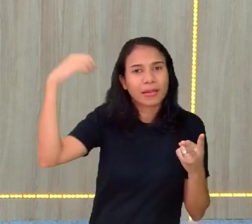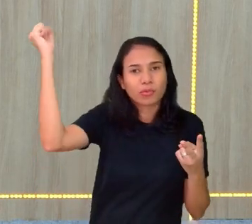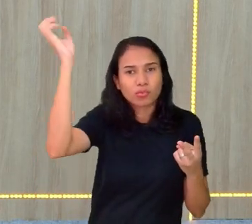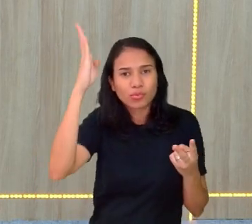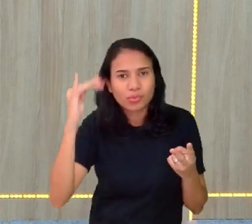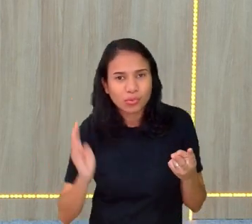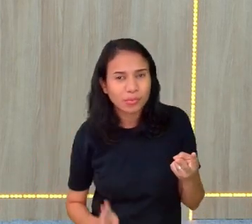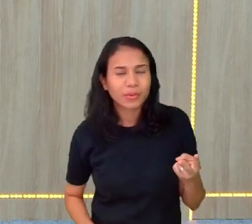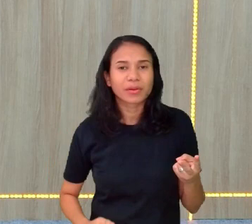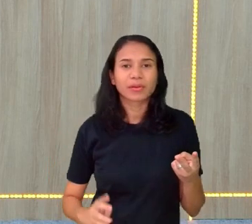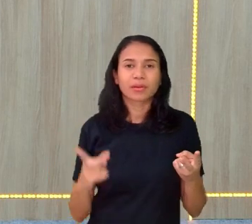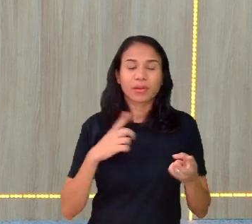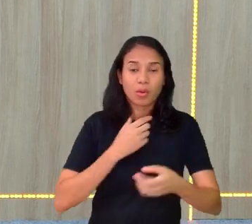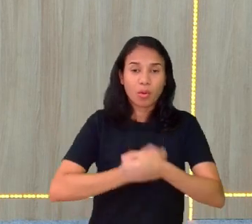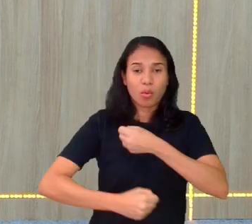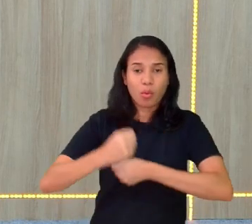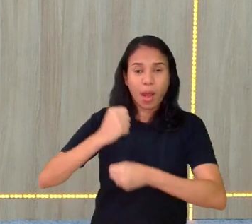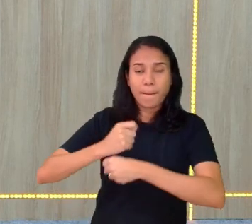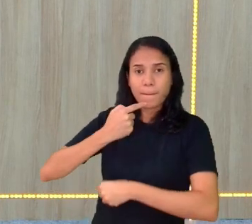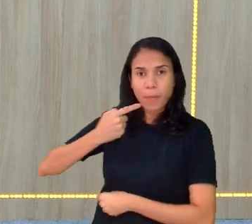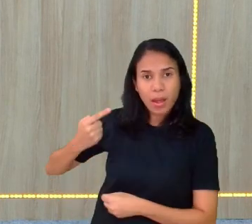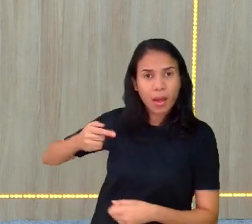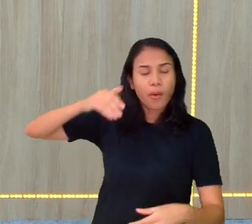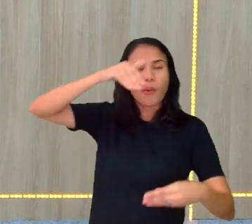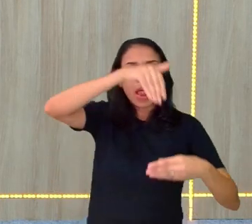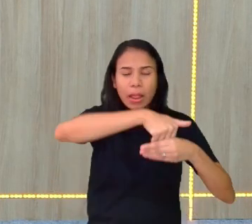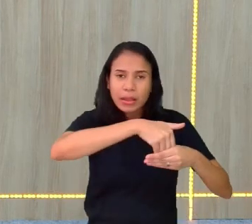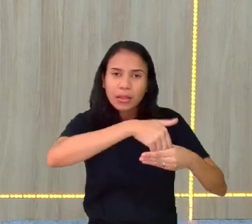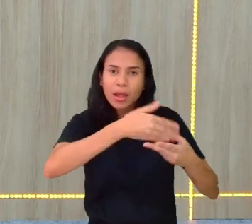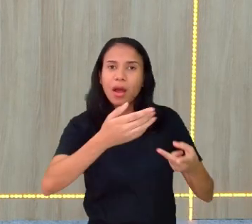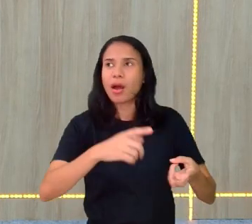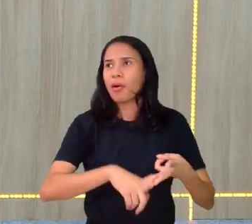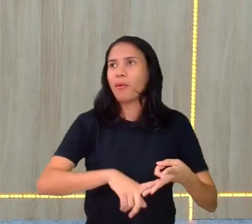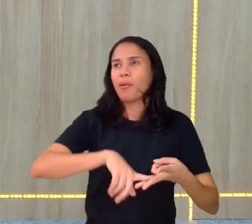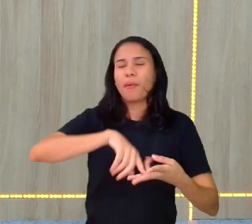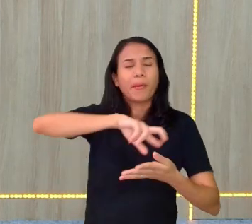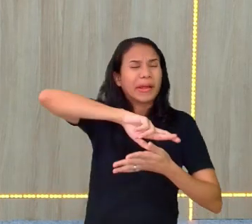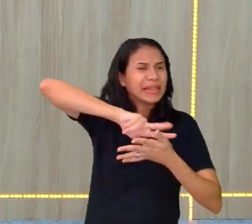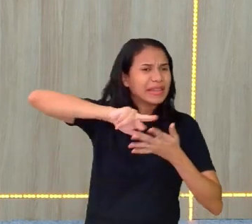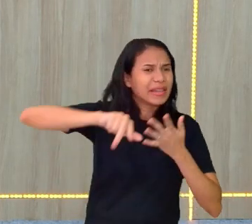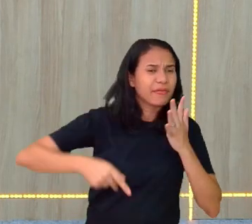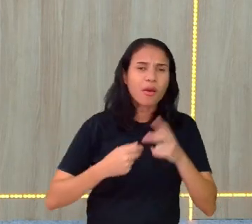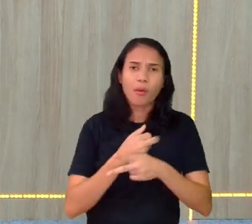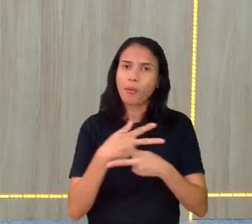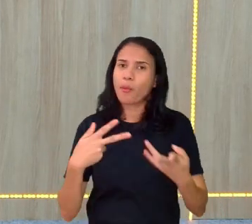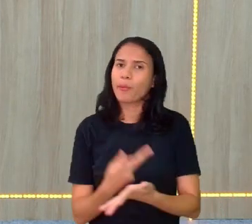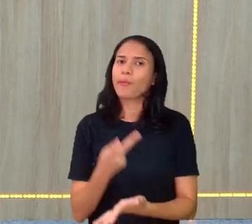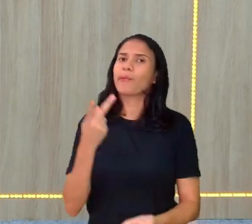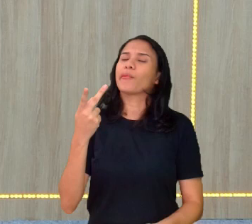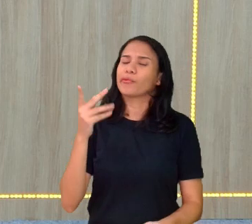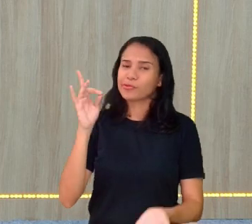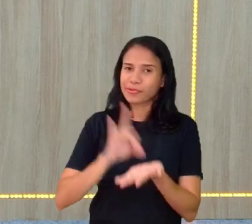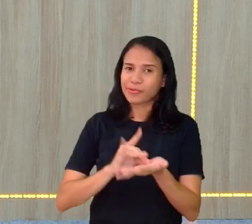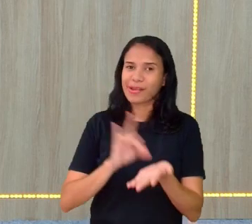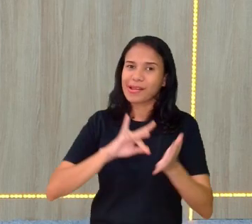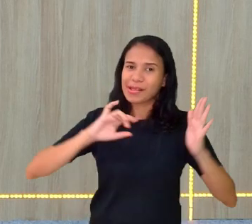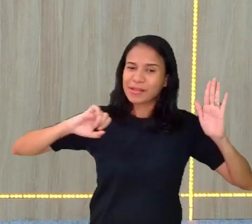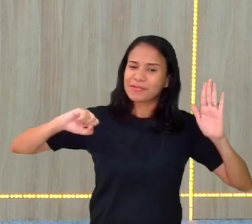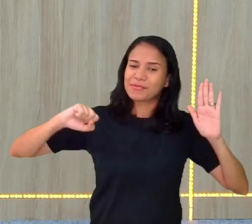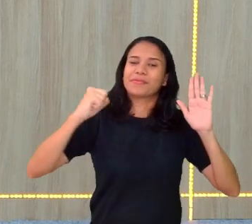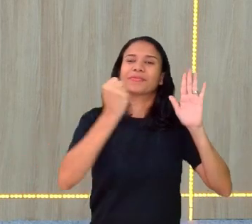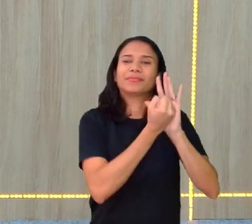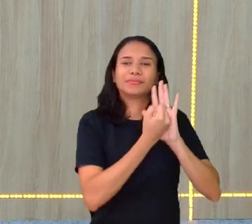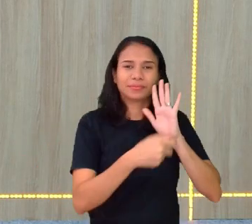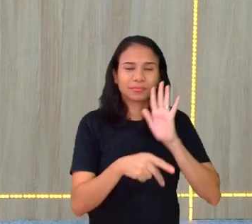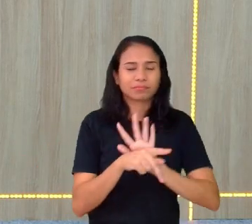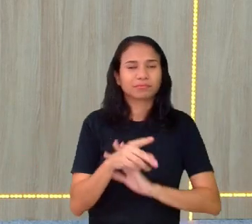gente viveu o ano passado, um ano de eleição, de tantos acontecimentos aí. Que marca